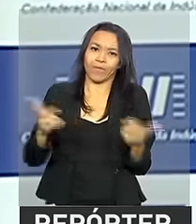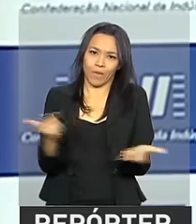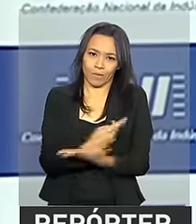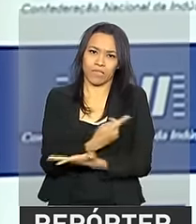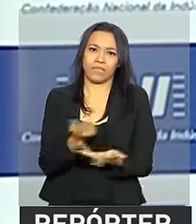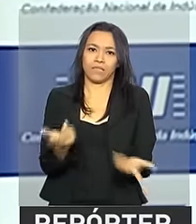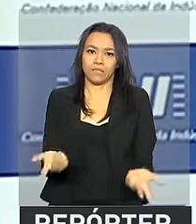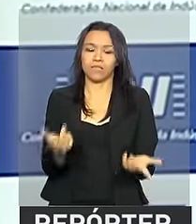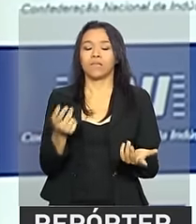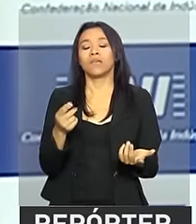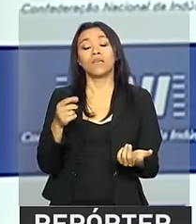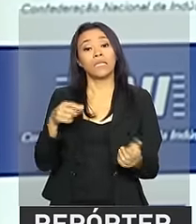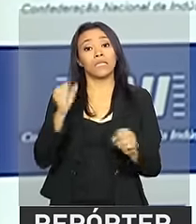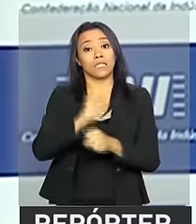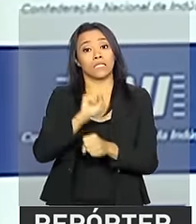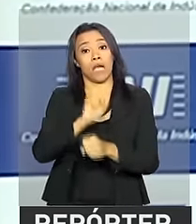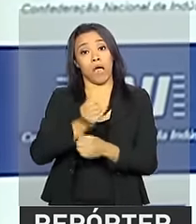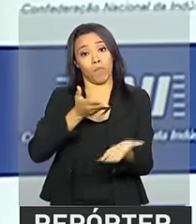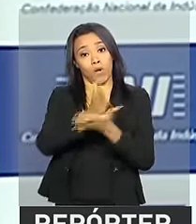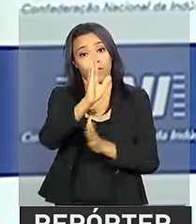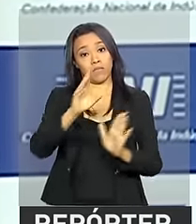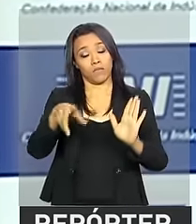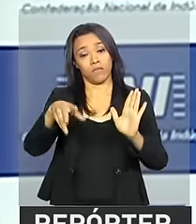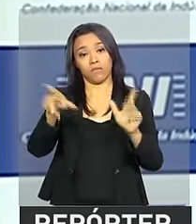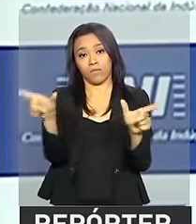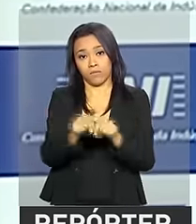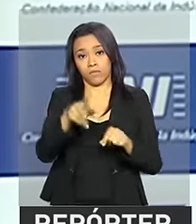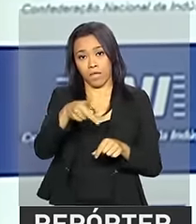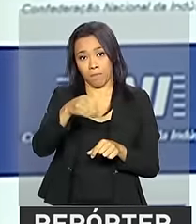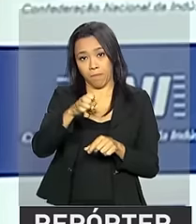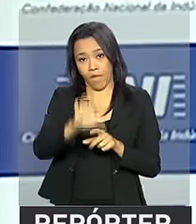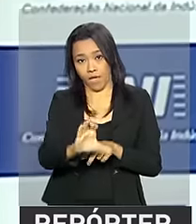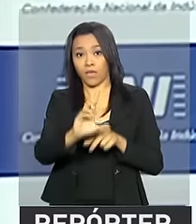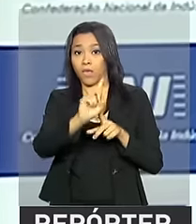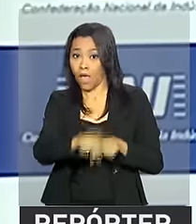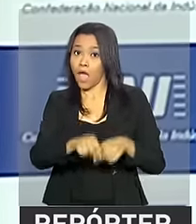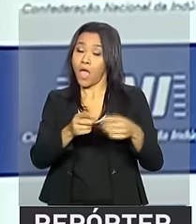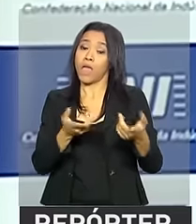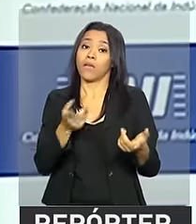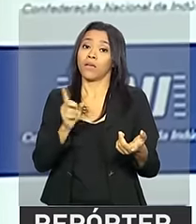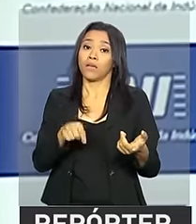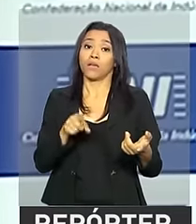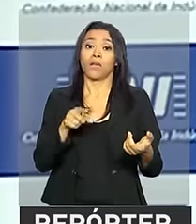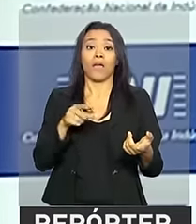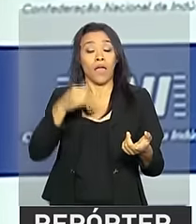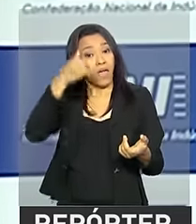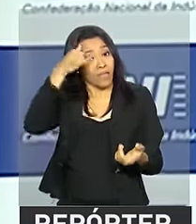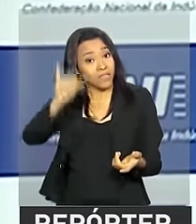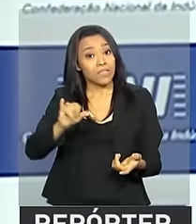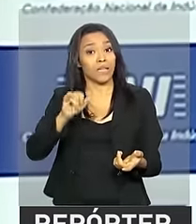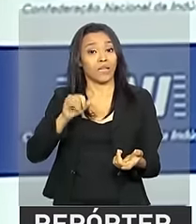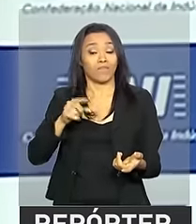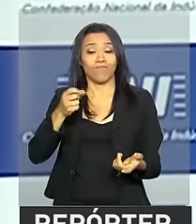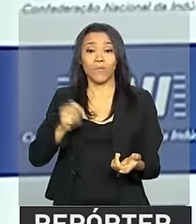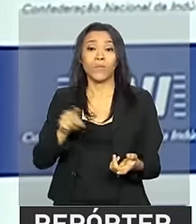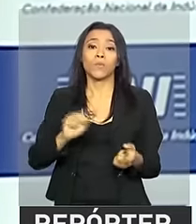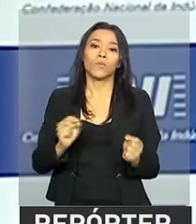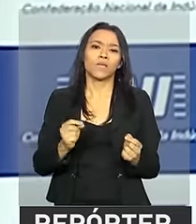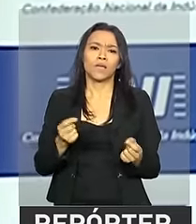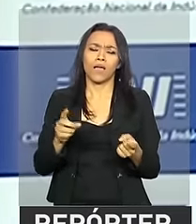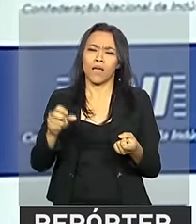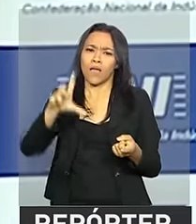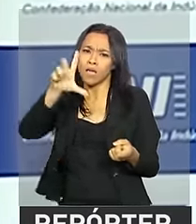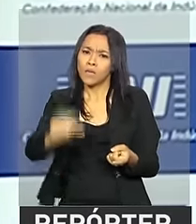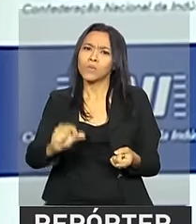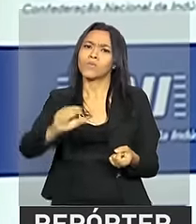que entre os efeitos da aprovação da PEC do teto dos gastos públicos estão a redução do risco da inflação, a redução das taxas